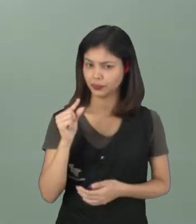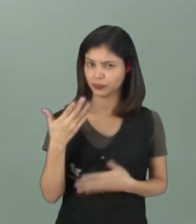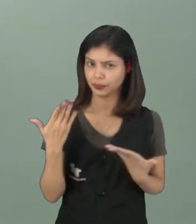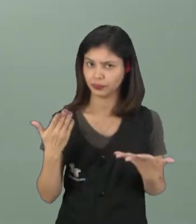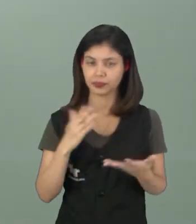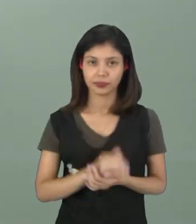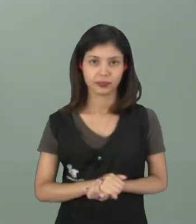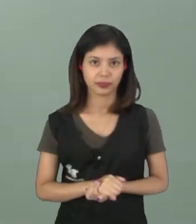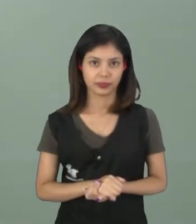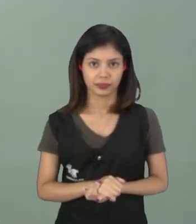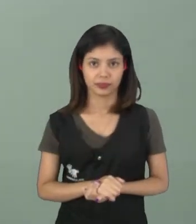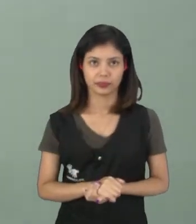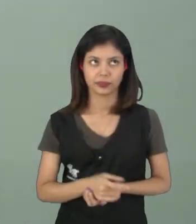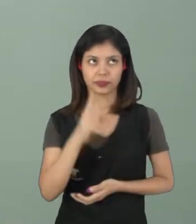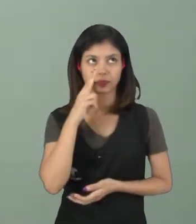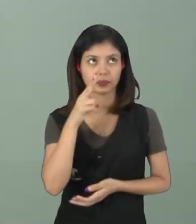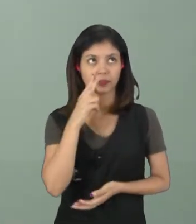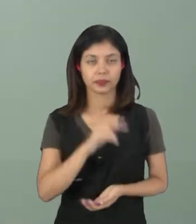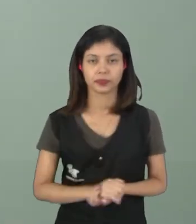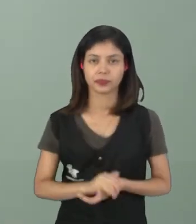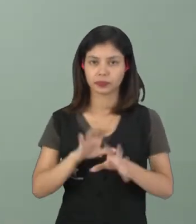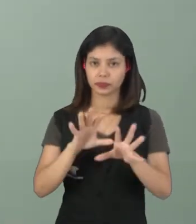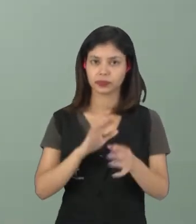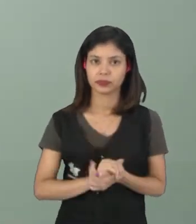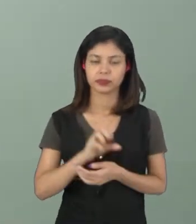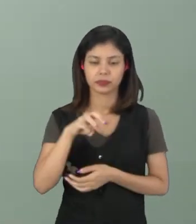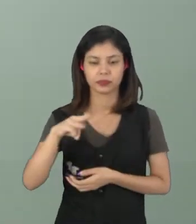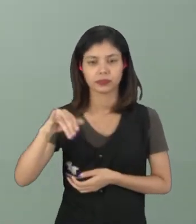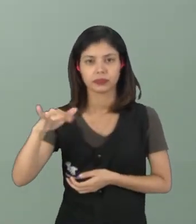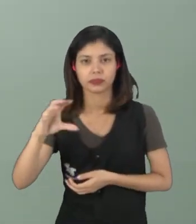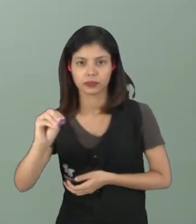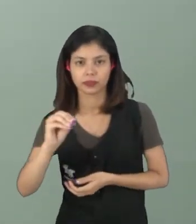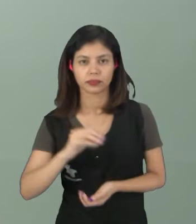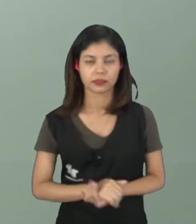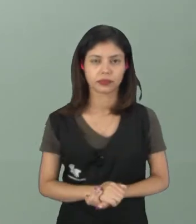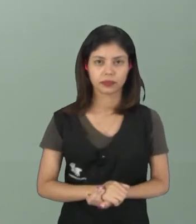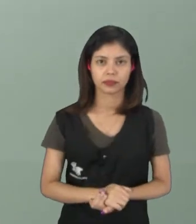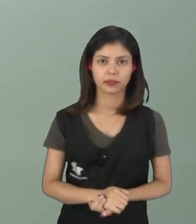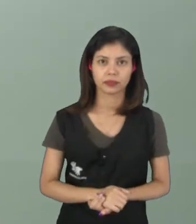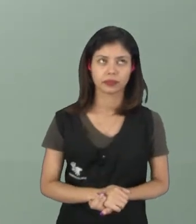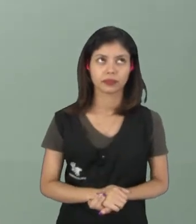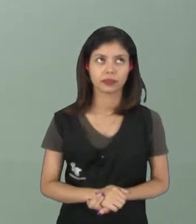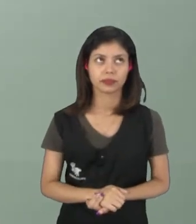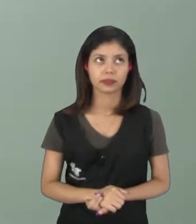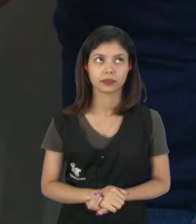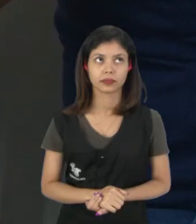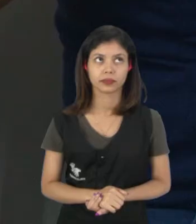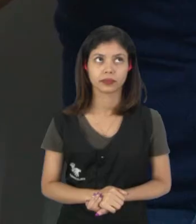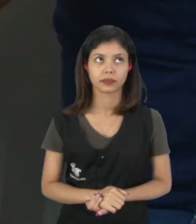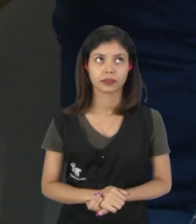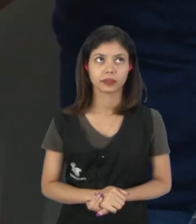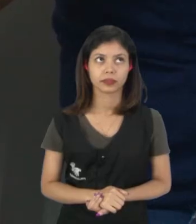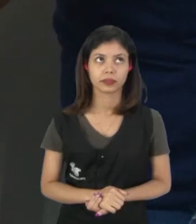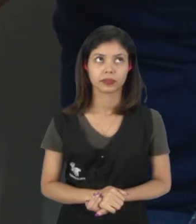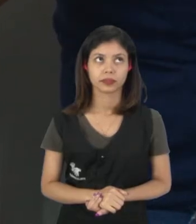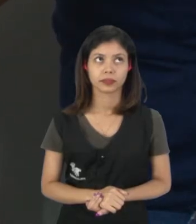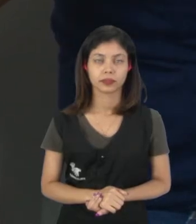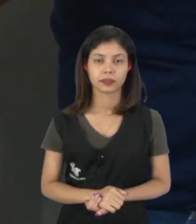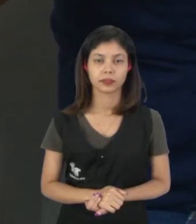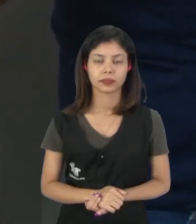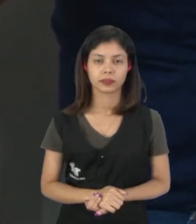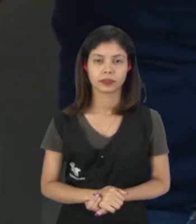pouquinho deixa eu ver aqui Maio bem aqui vou